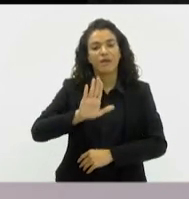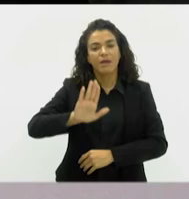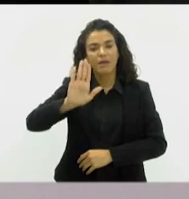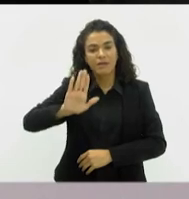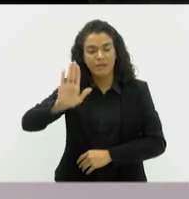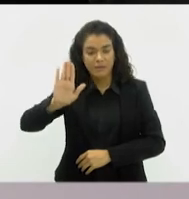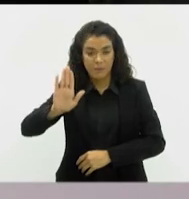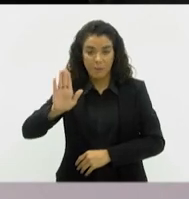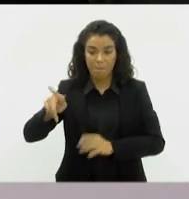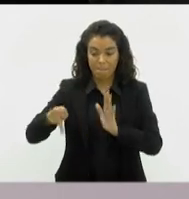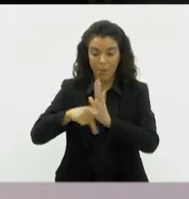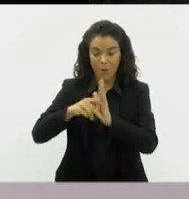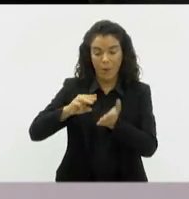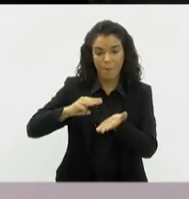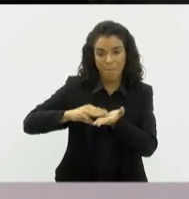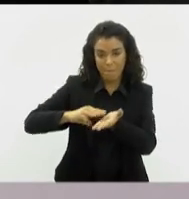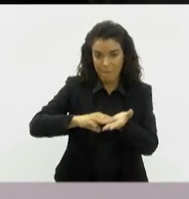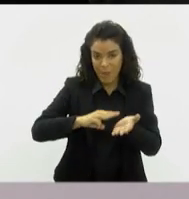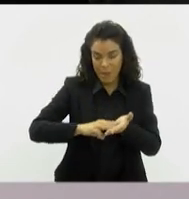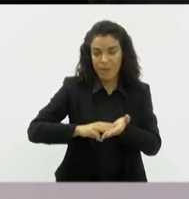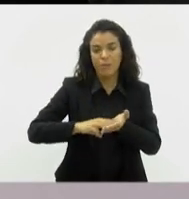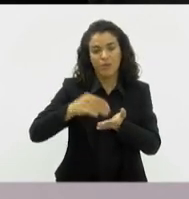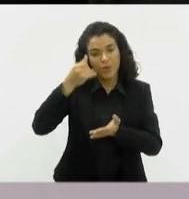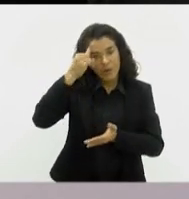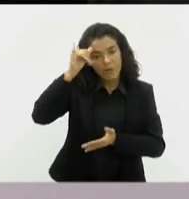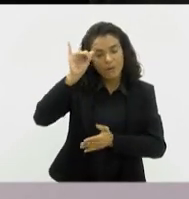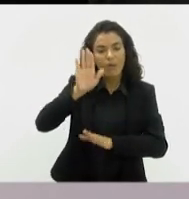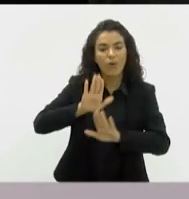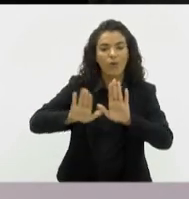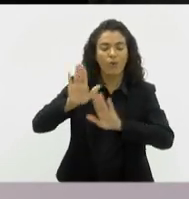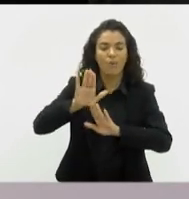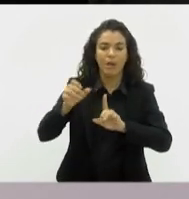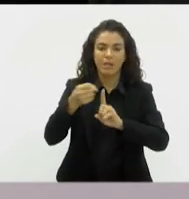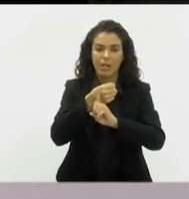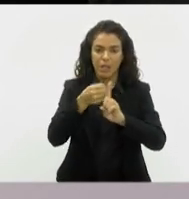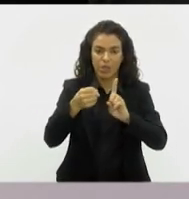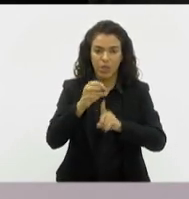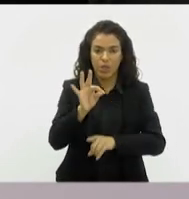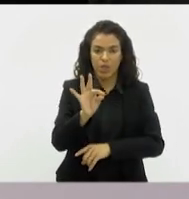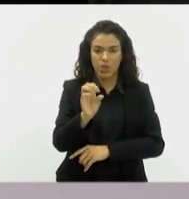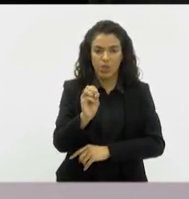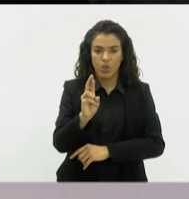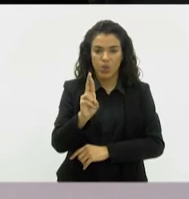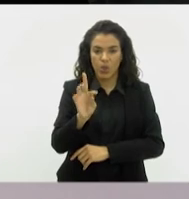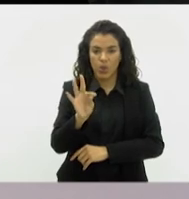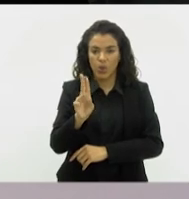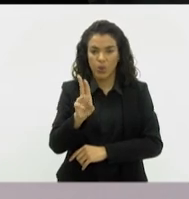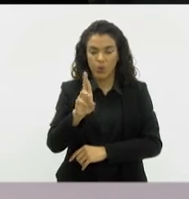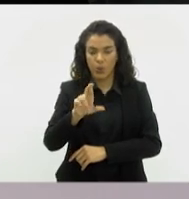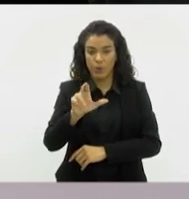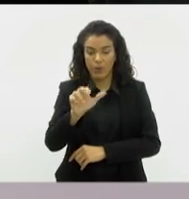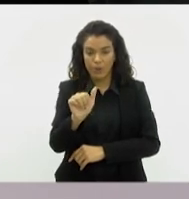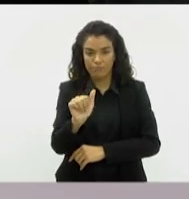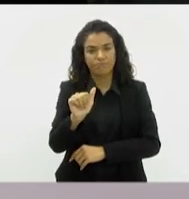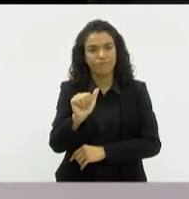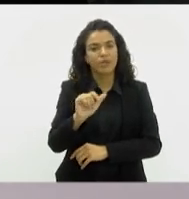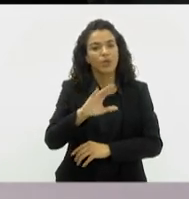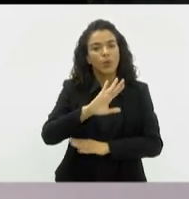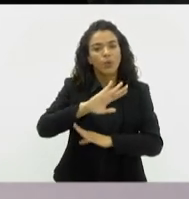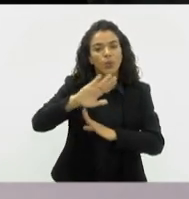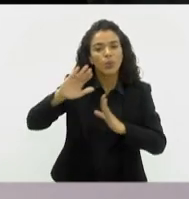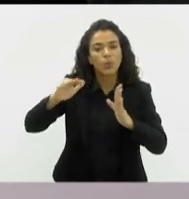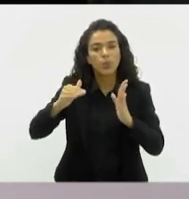pelos membros do Comitê Estadual de Prevenção e Combate à Tortura. Então, os três que chegam aqui já estão validados, já